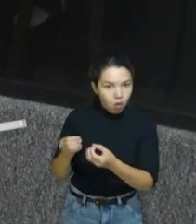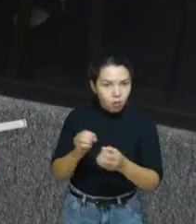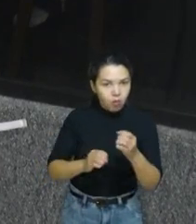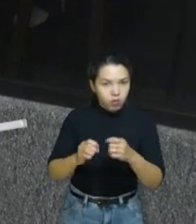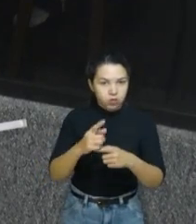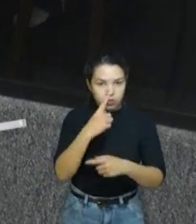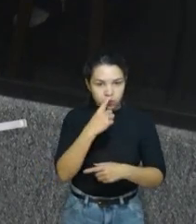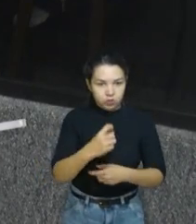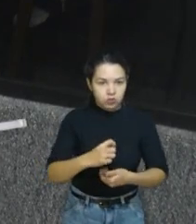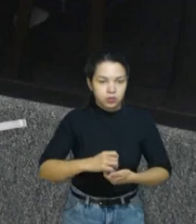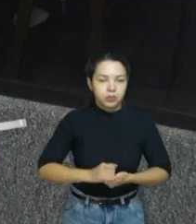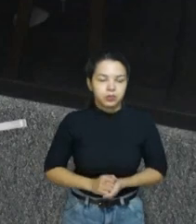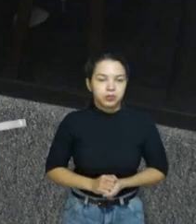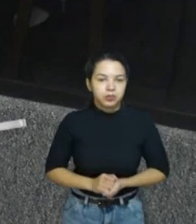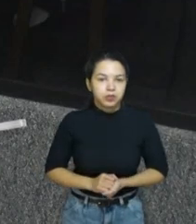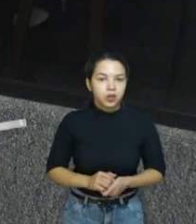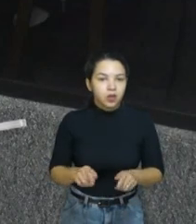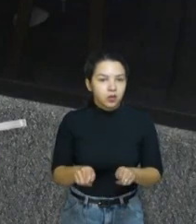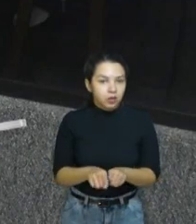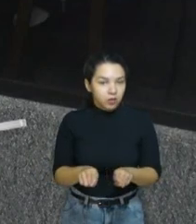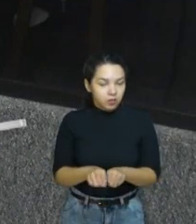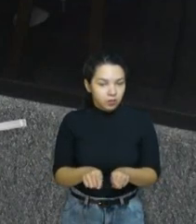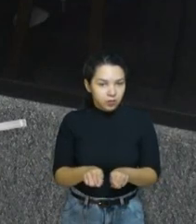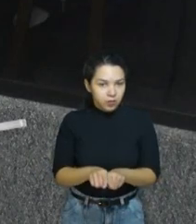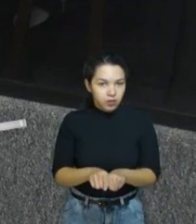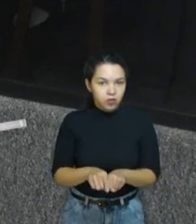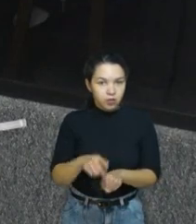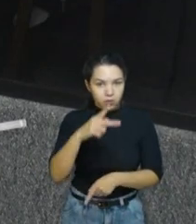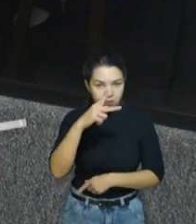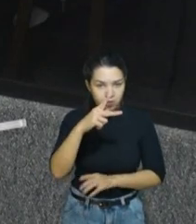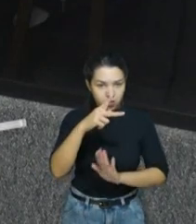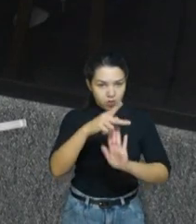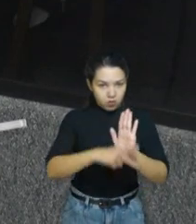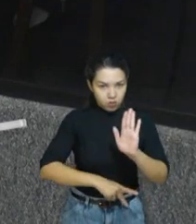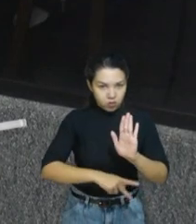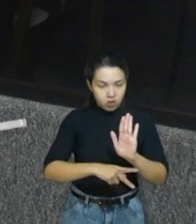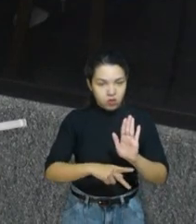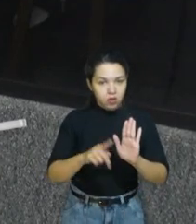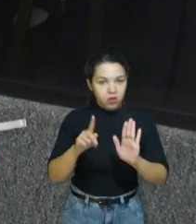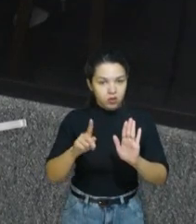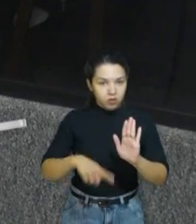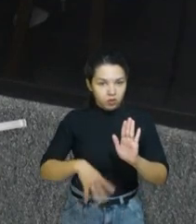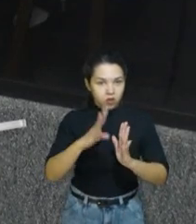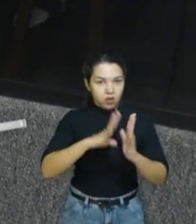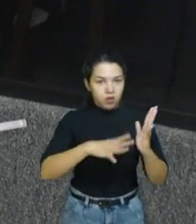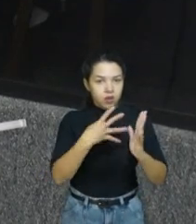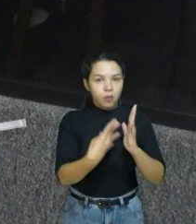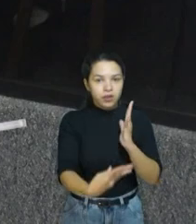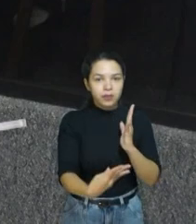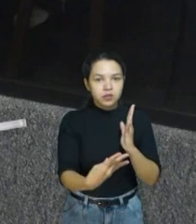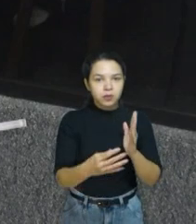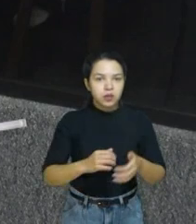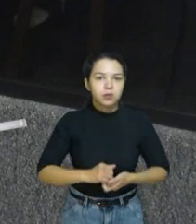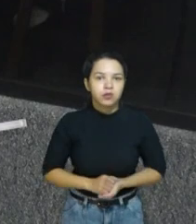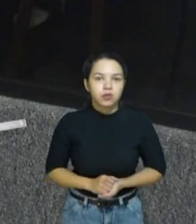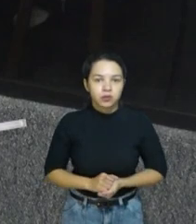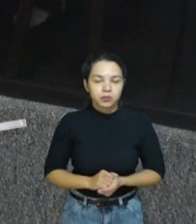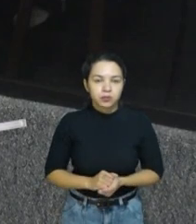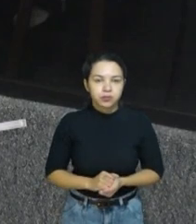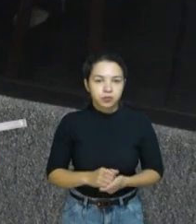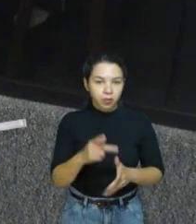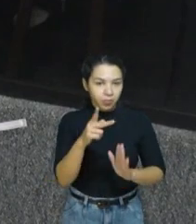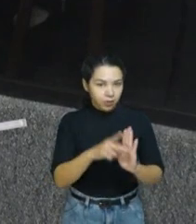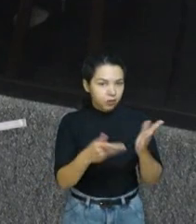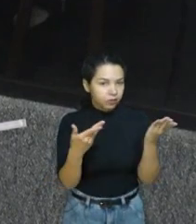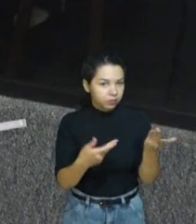é o projeto de editais e licitações que prevejam sustentabilidade e agenda 3P. Esse projeto ele visa a abertura